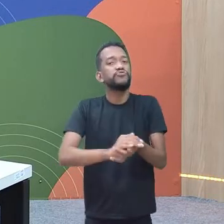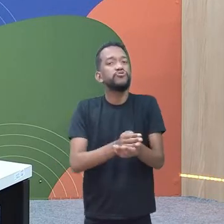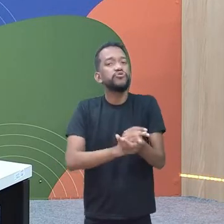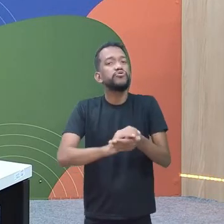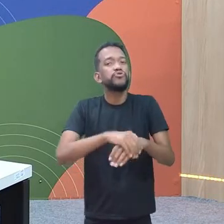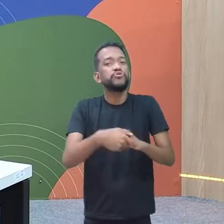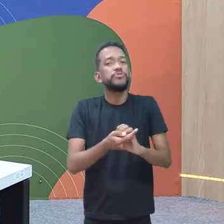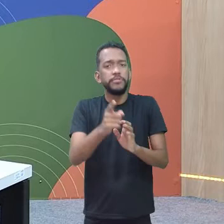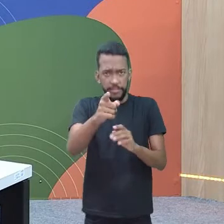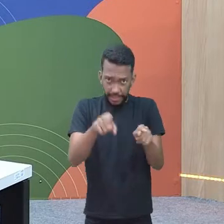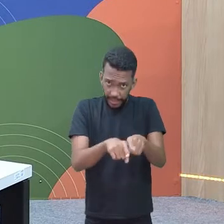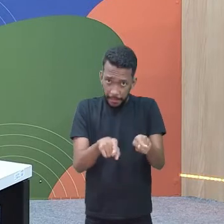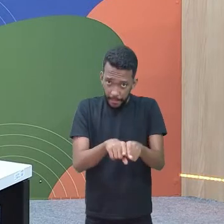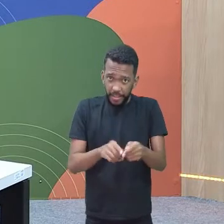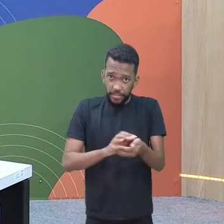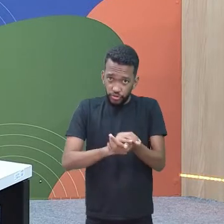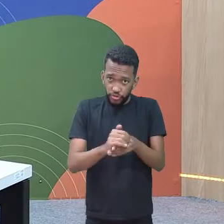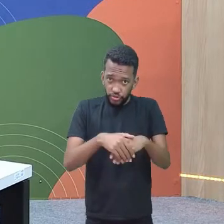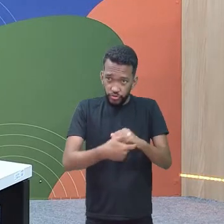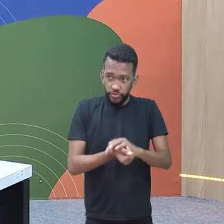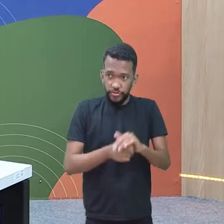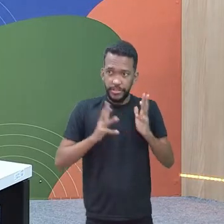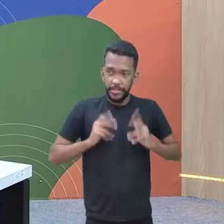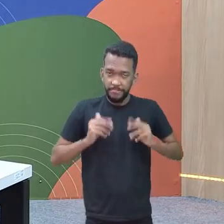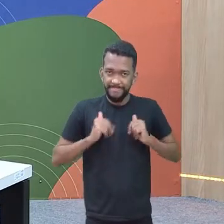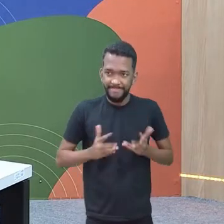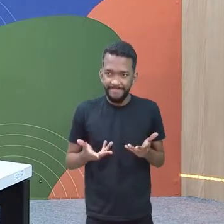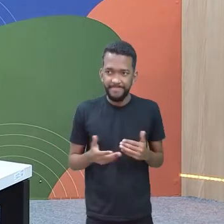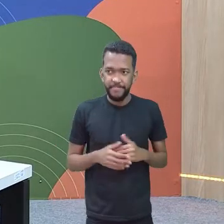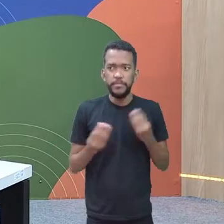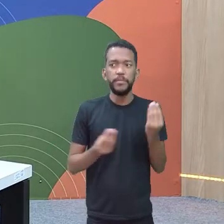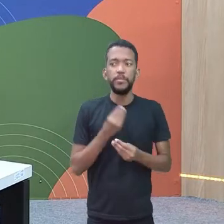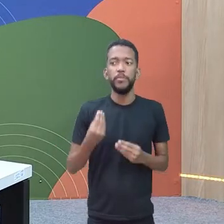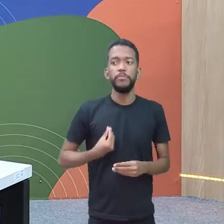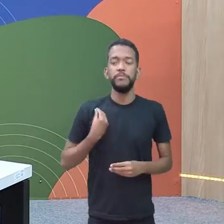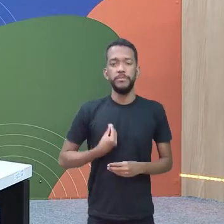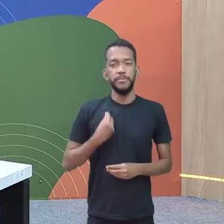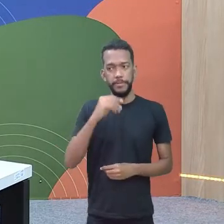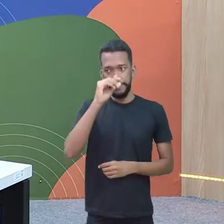vocês também estão higienizando as mãos? Como é que está acontecendo aí, pessoal?